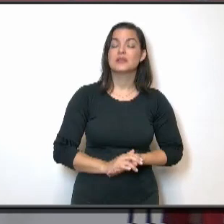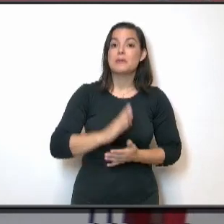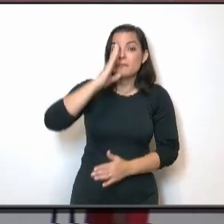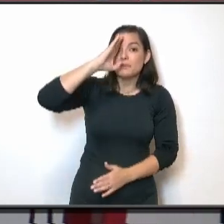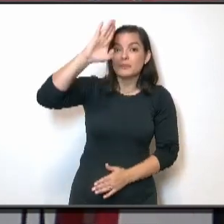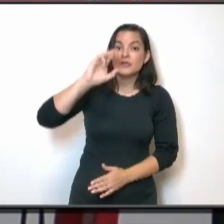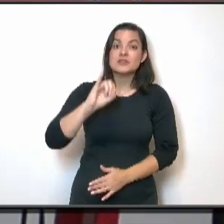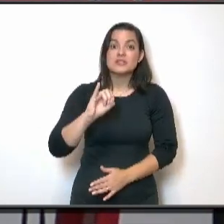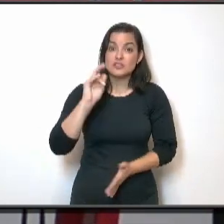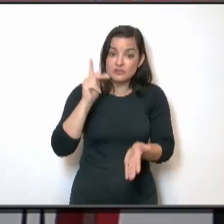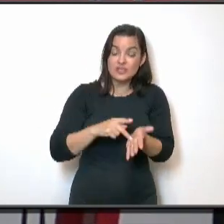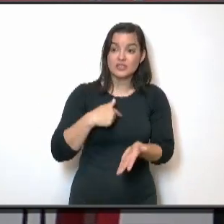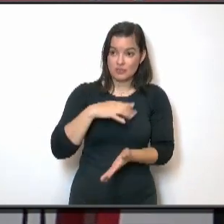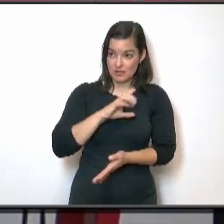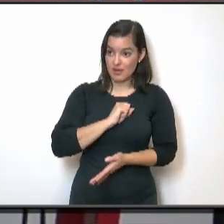Principalmente se eu a amo.